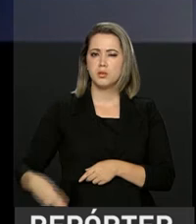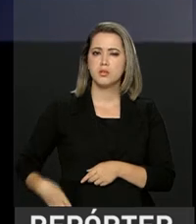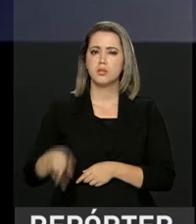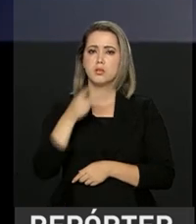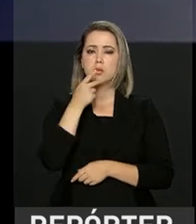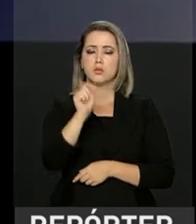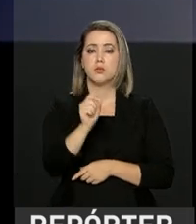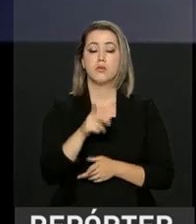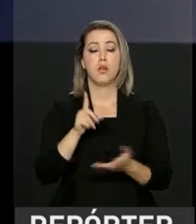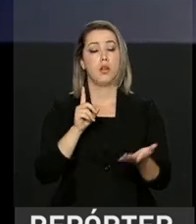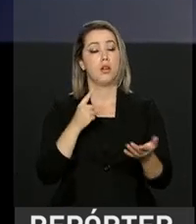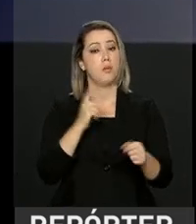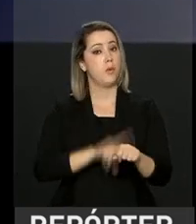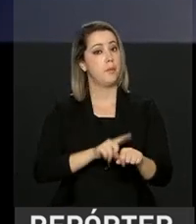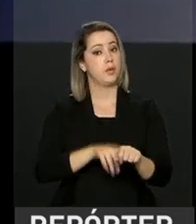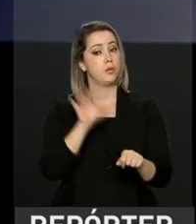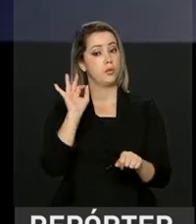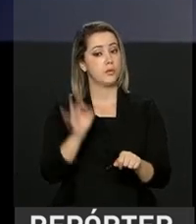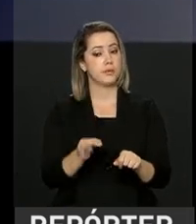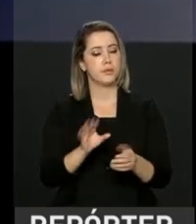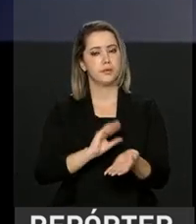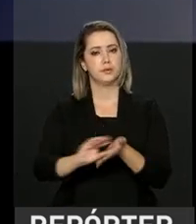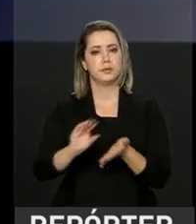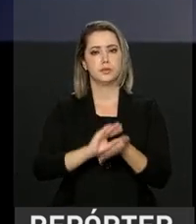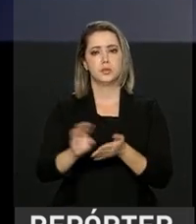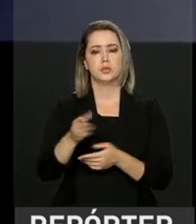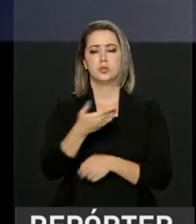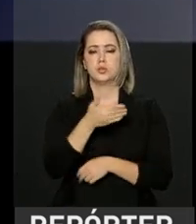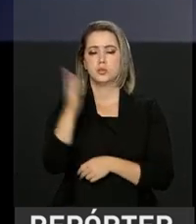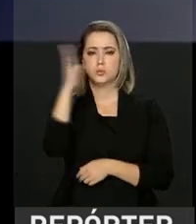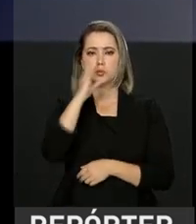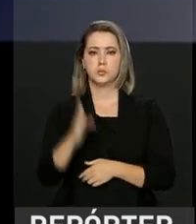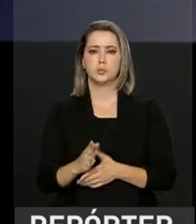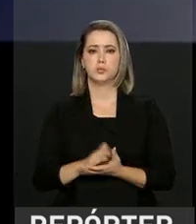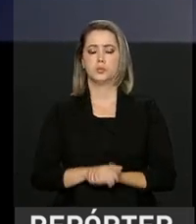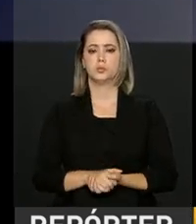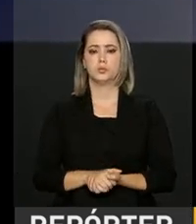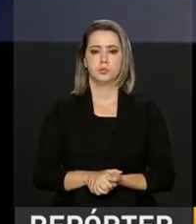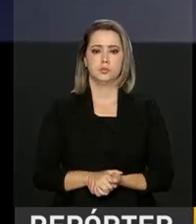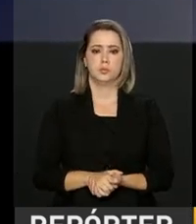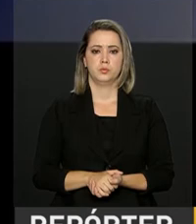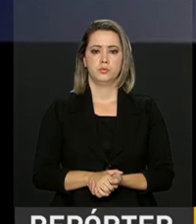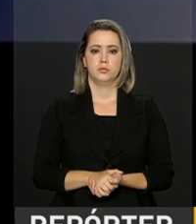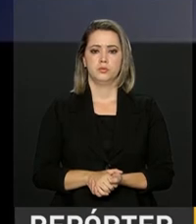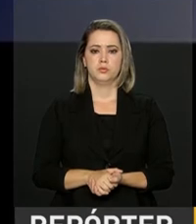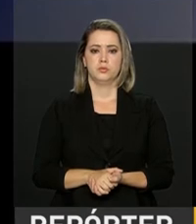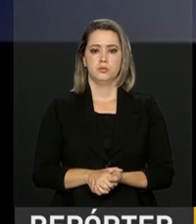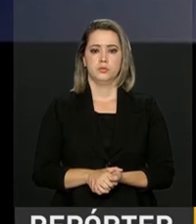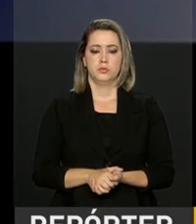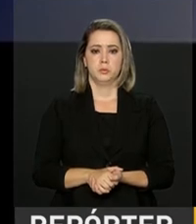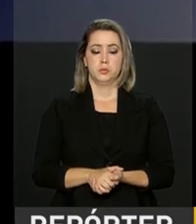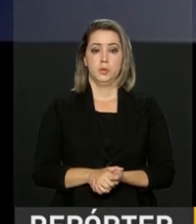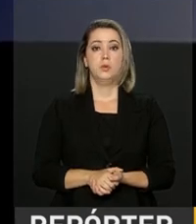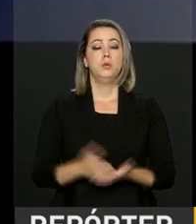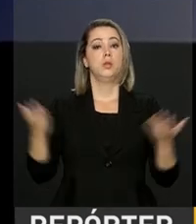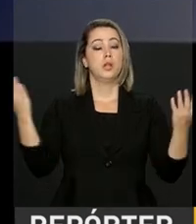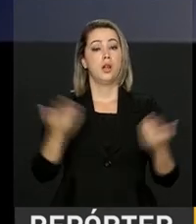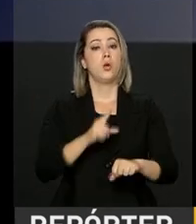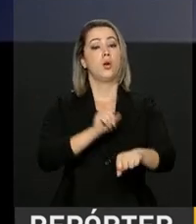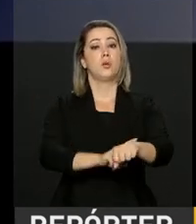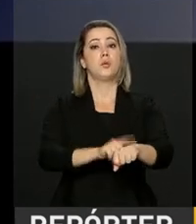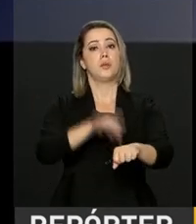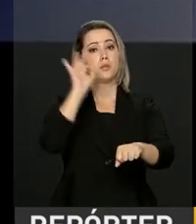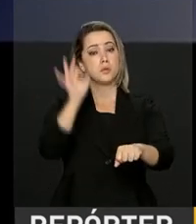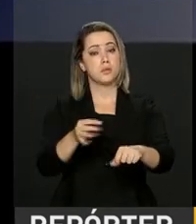é o momento certo para se investir no Brasil. O momento de investir é este, no momento em que a economia